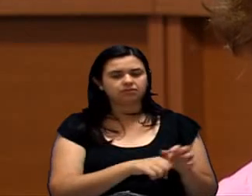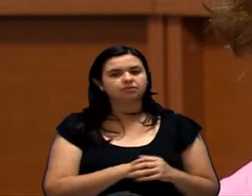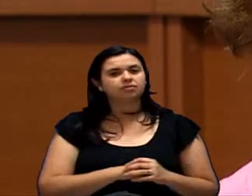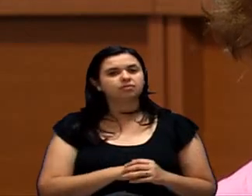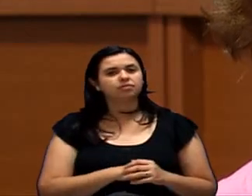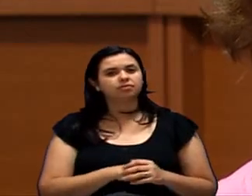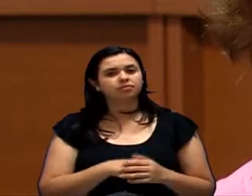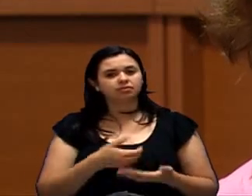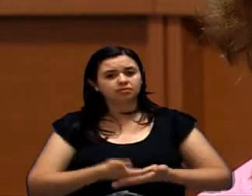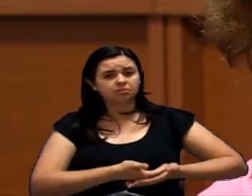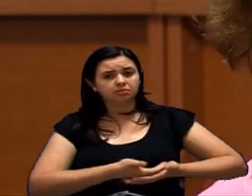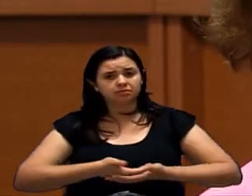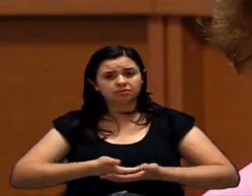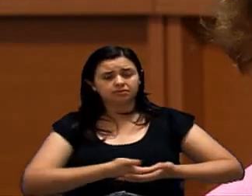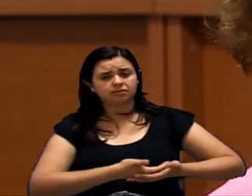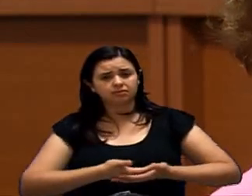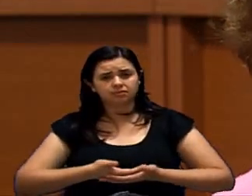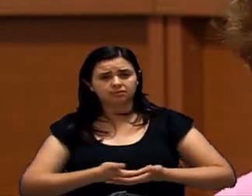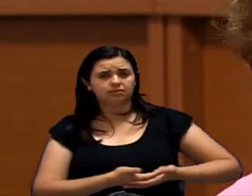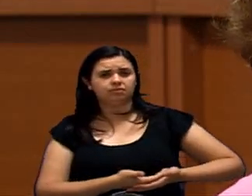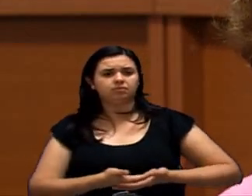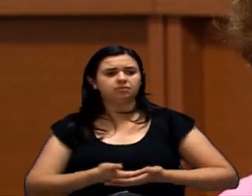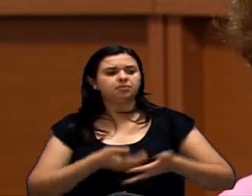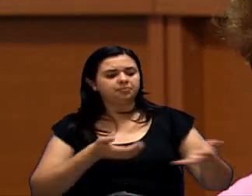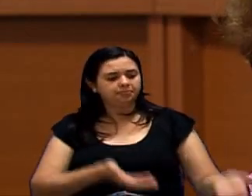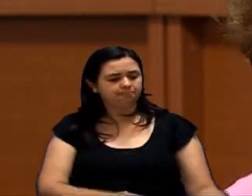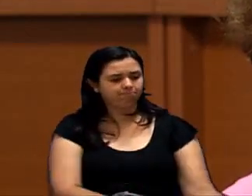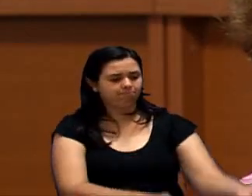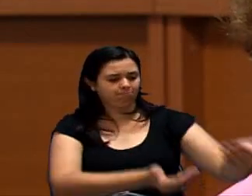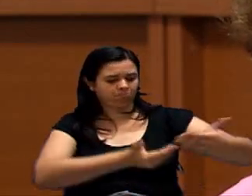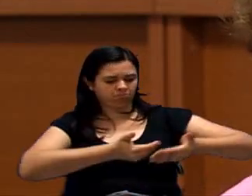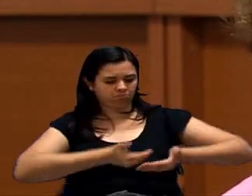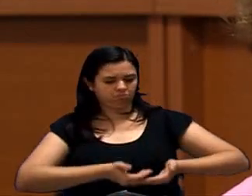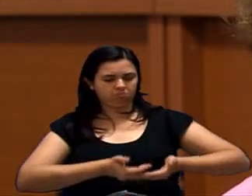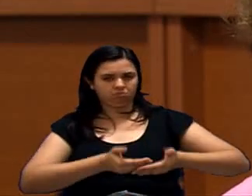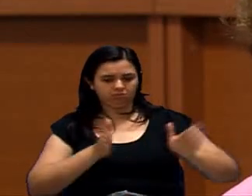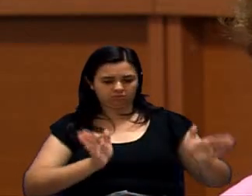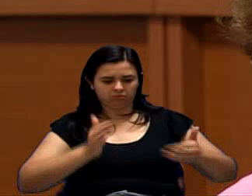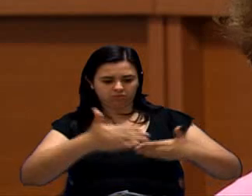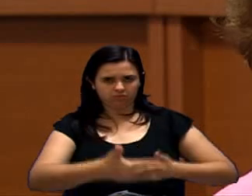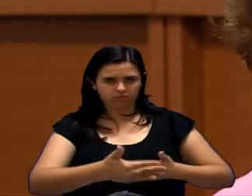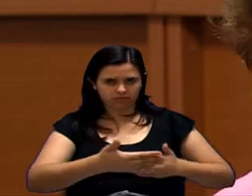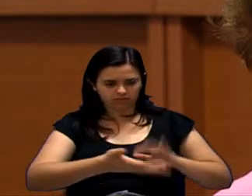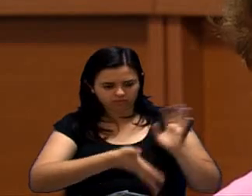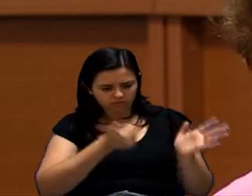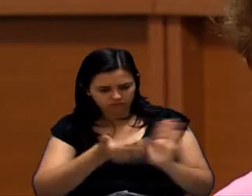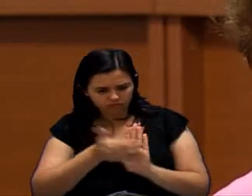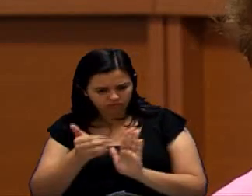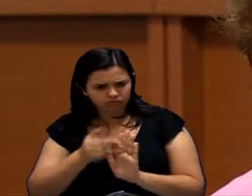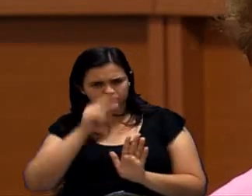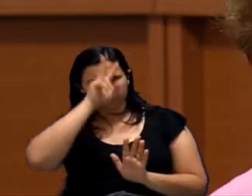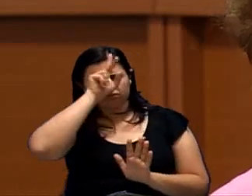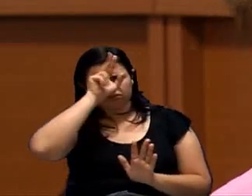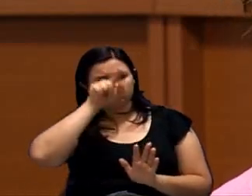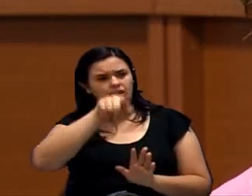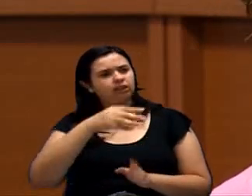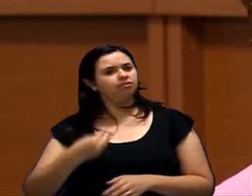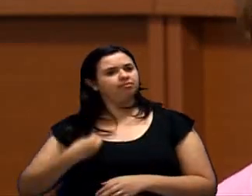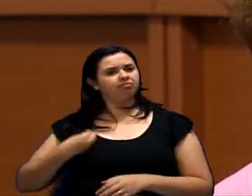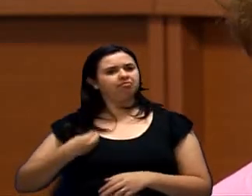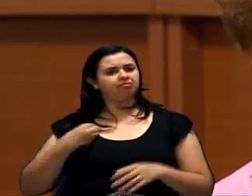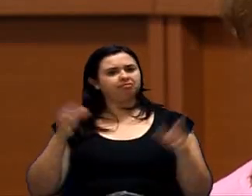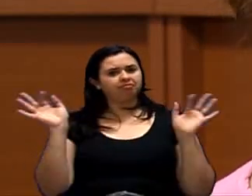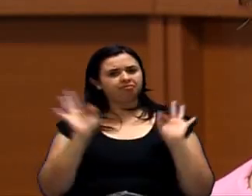Nenezinho recém-nascido. Aí eles pegaram esse nenê, colocaram numa caixa de sapato, tiraram as formigas. Hoje minha avó tá viva, feliz,